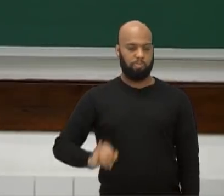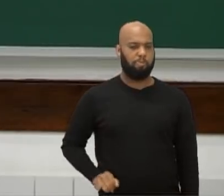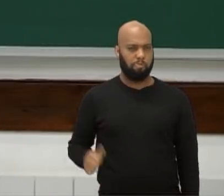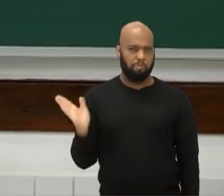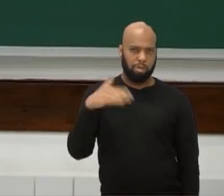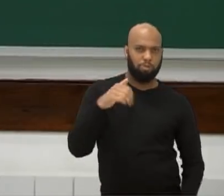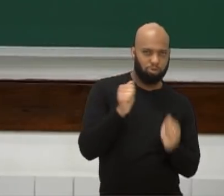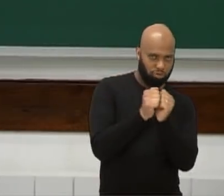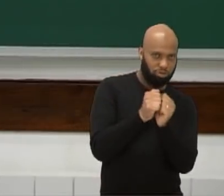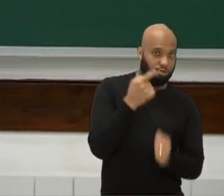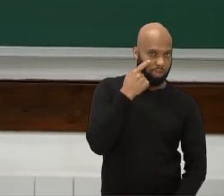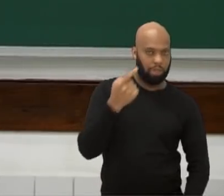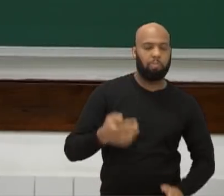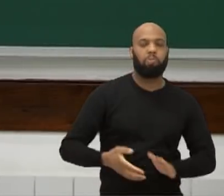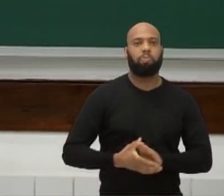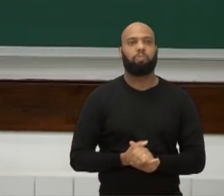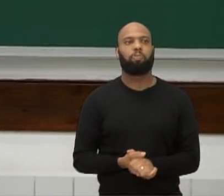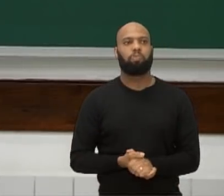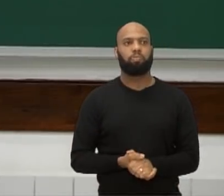lá?